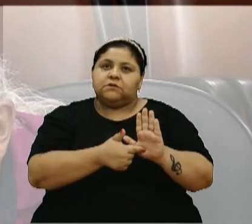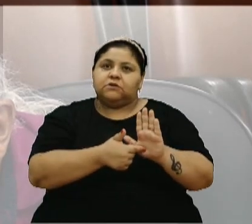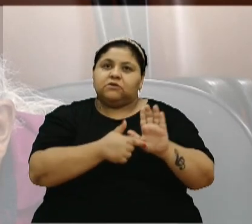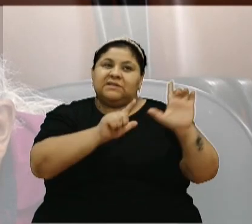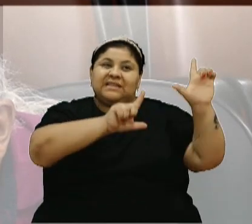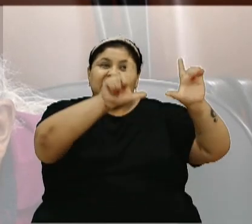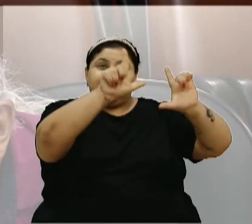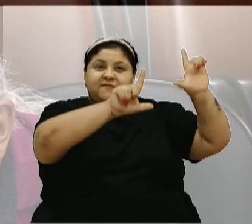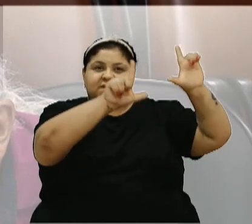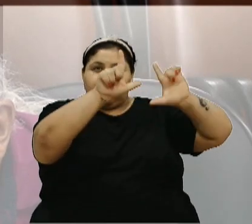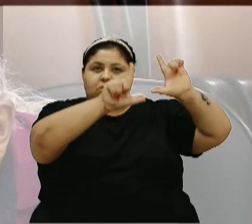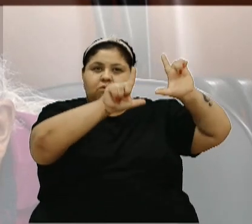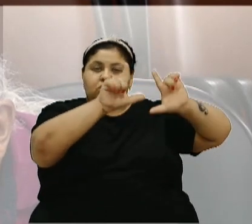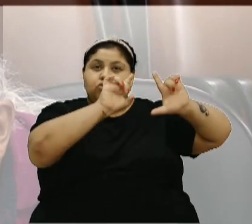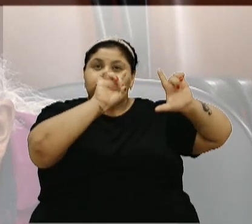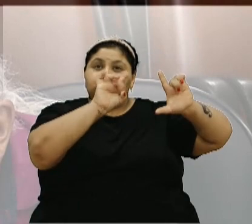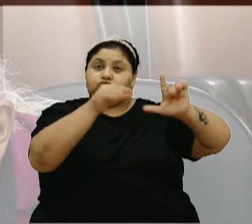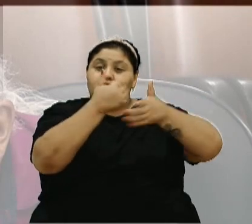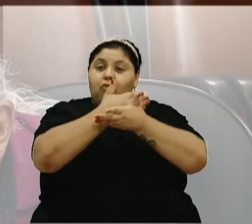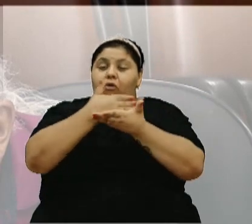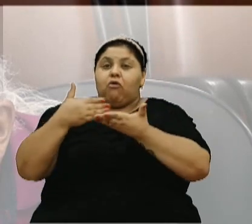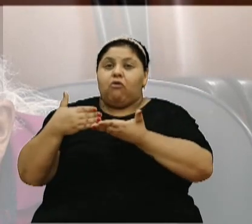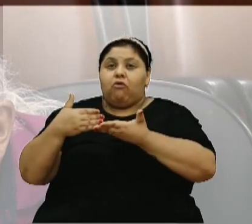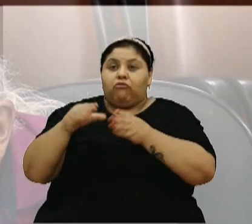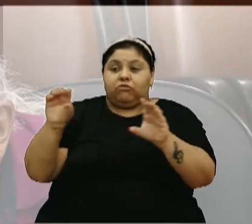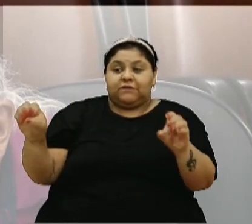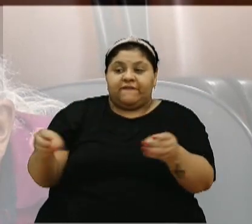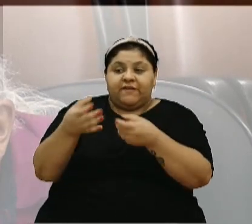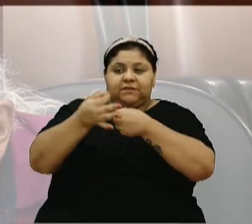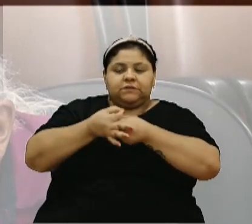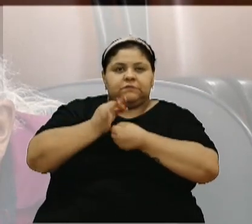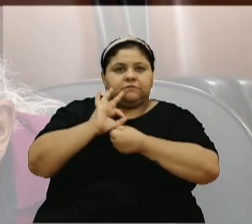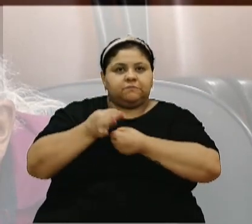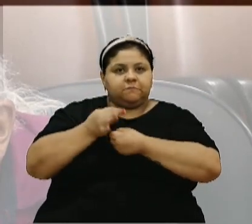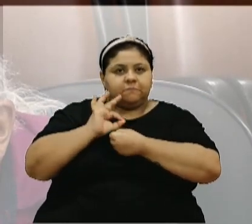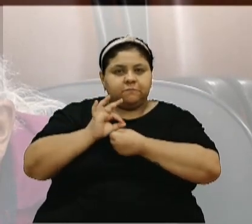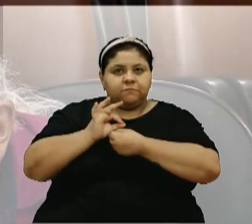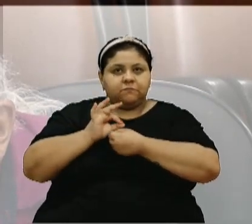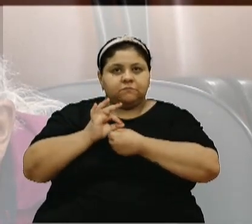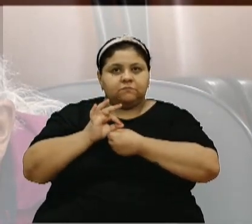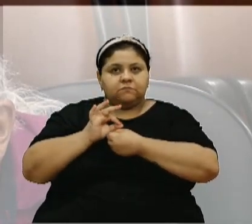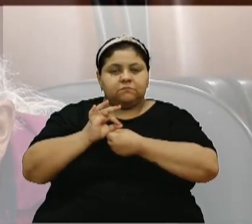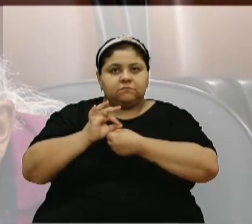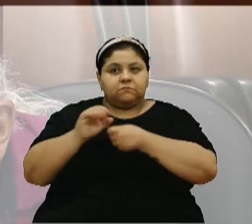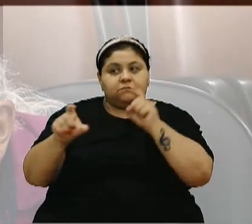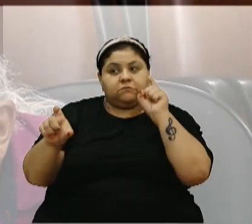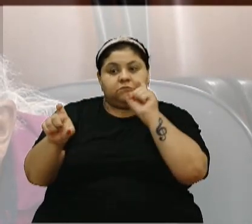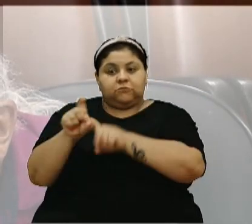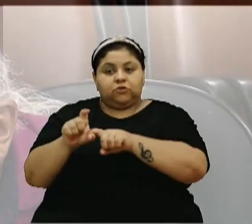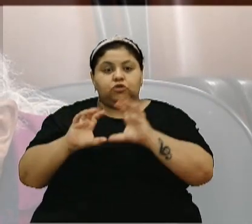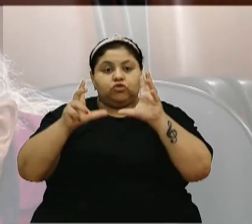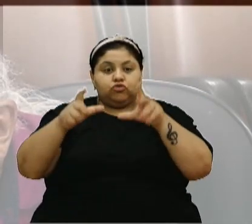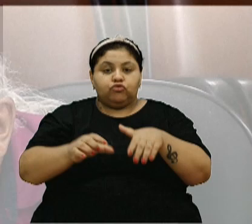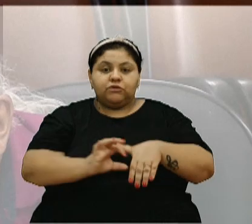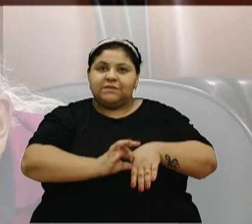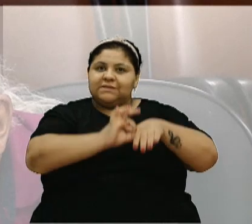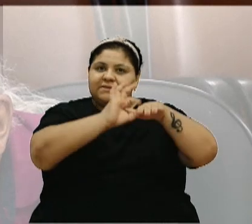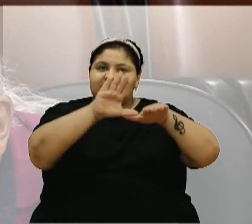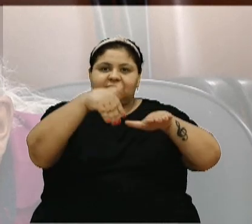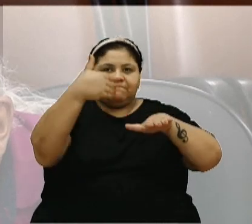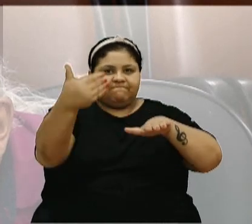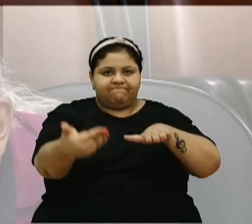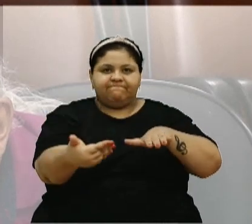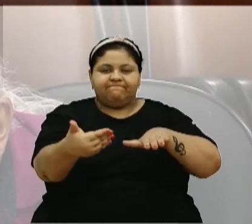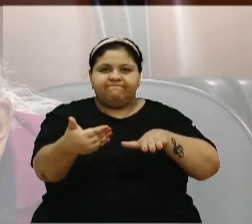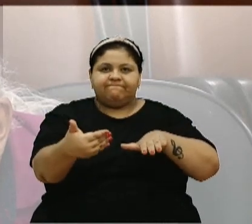Nacional, só que a partir daquilo ali, da festa da uva, endividou todas as gestões e endividará para as próximas. E